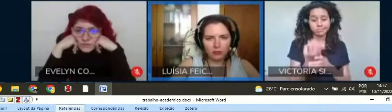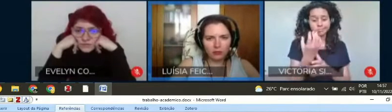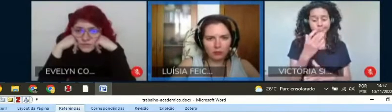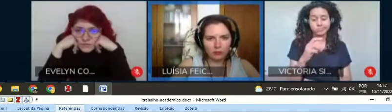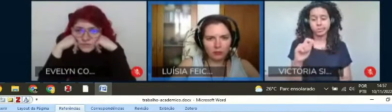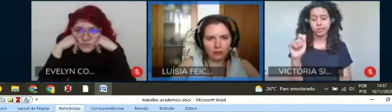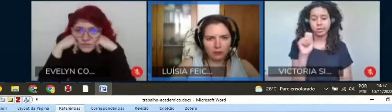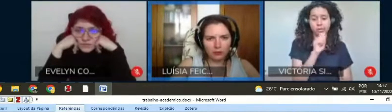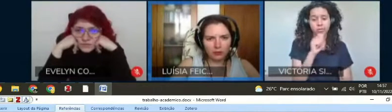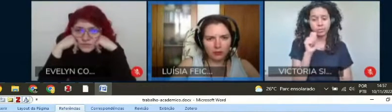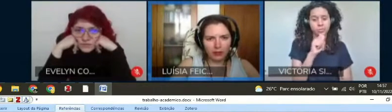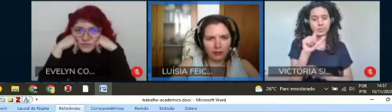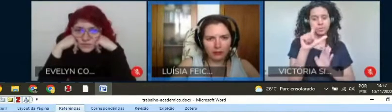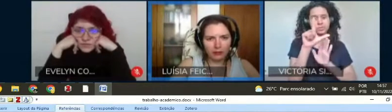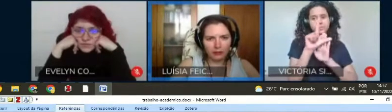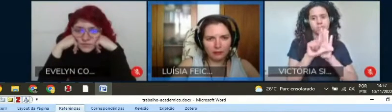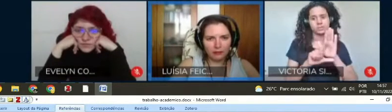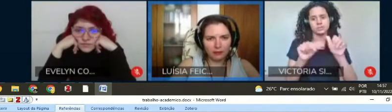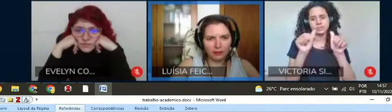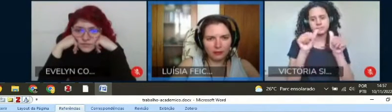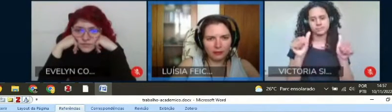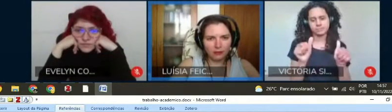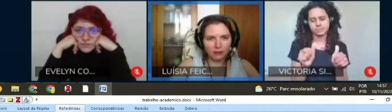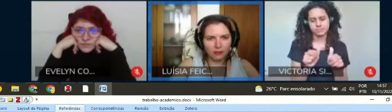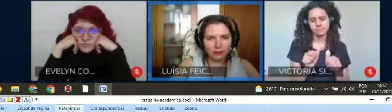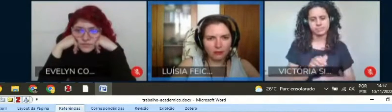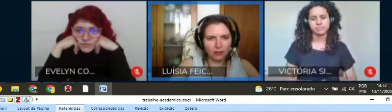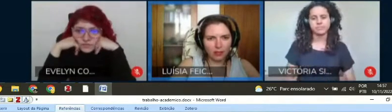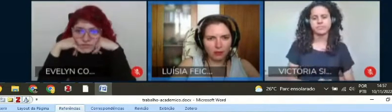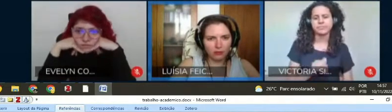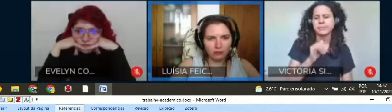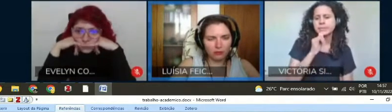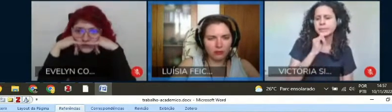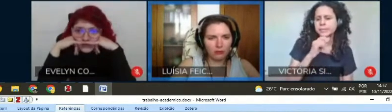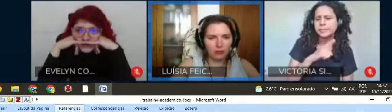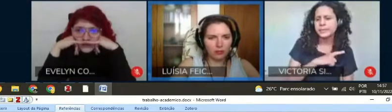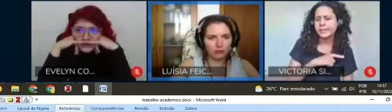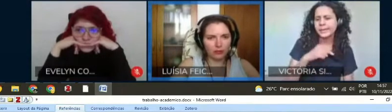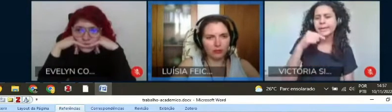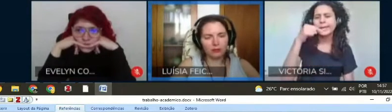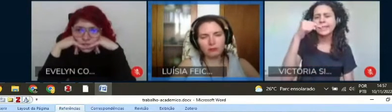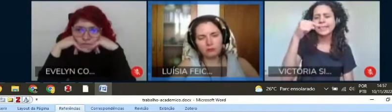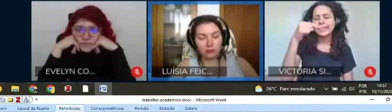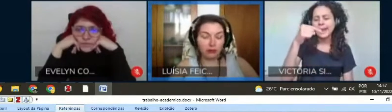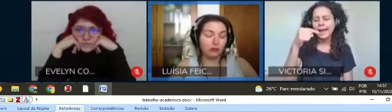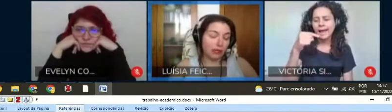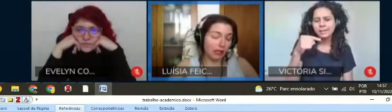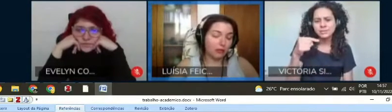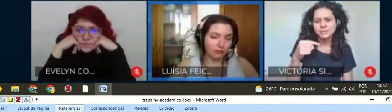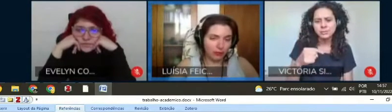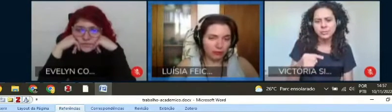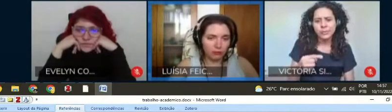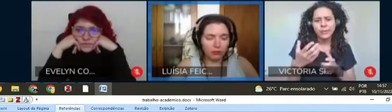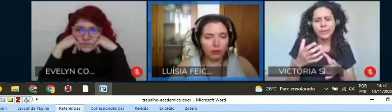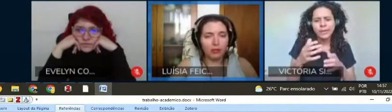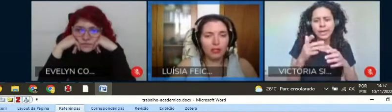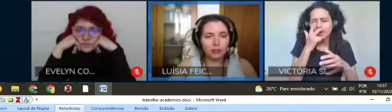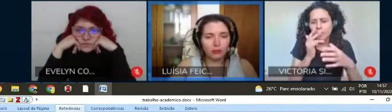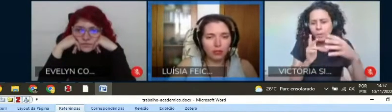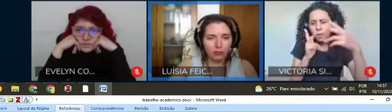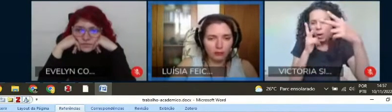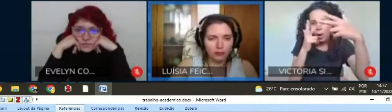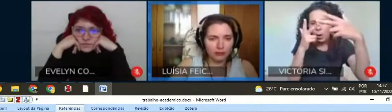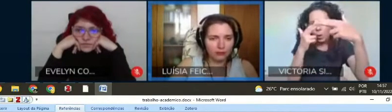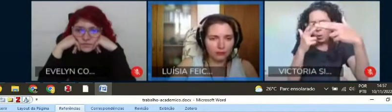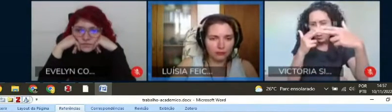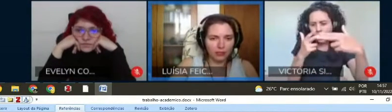alguma coisa para corrigir, por exemplo, aqui, esse tracinho aqui não está igual aos de cima, eu quero que fique, o ideal é que fique tudo igual.